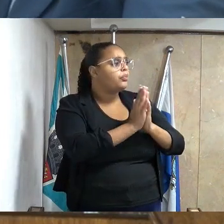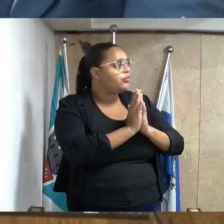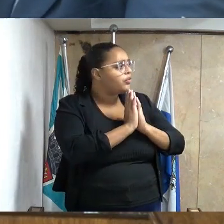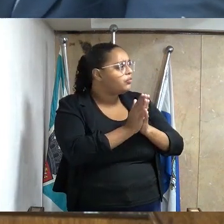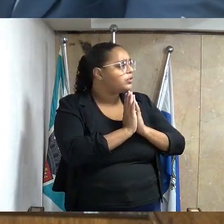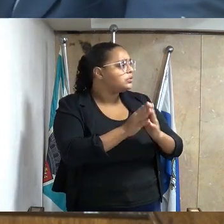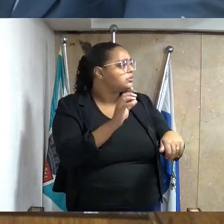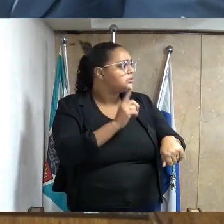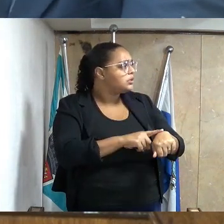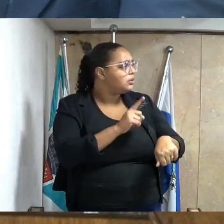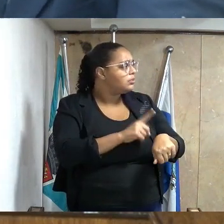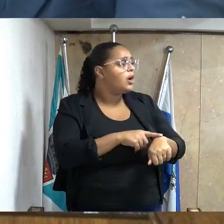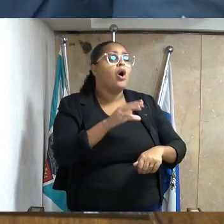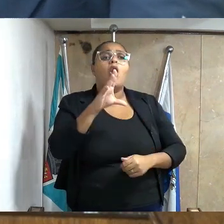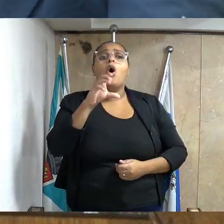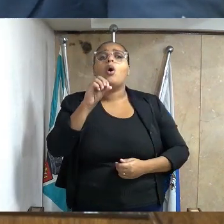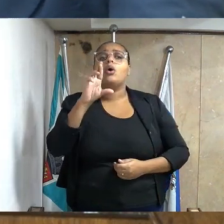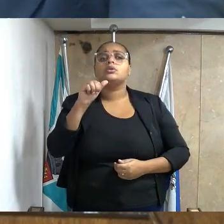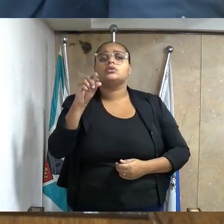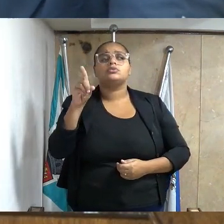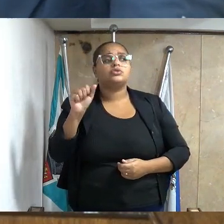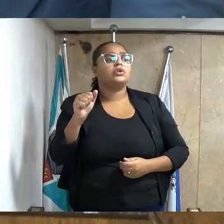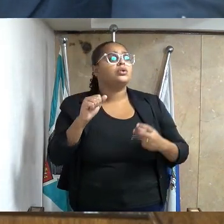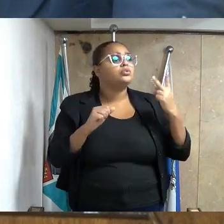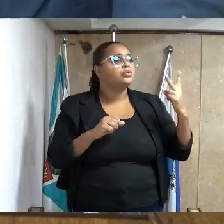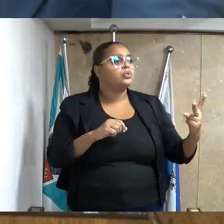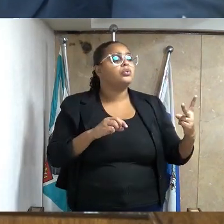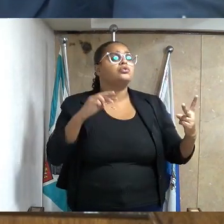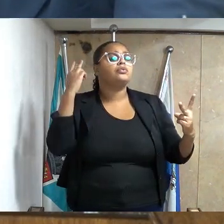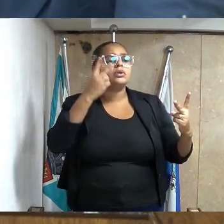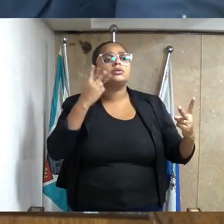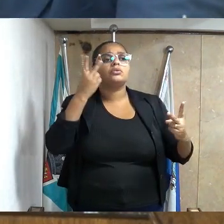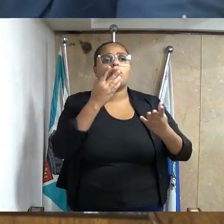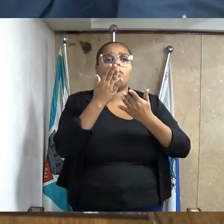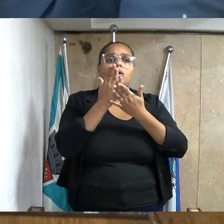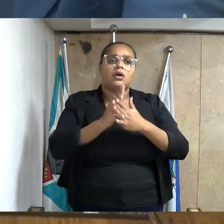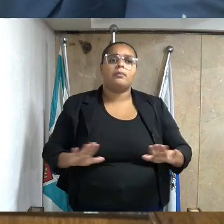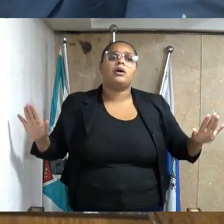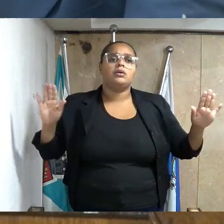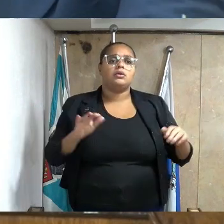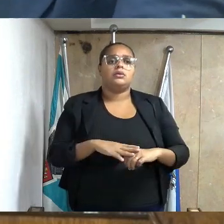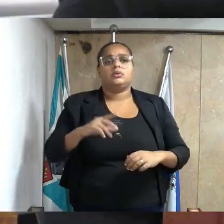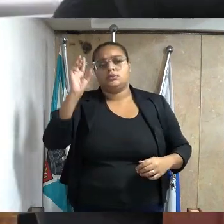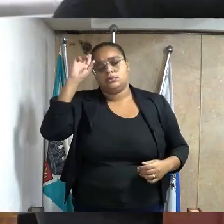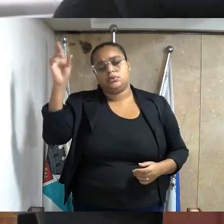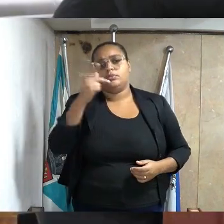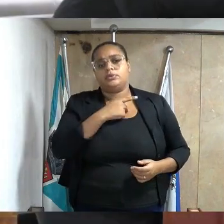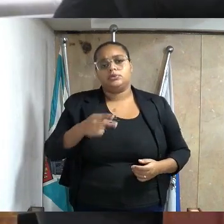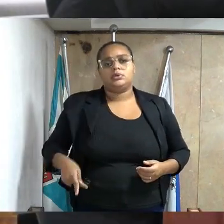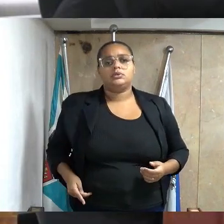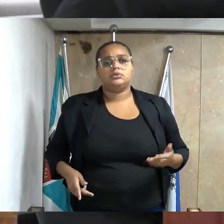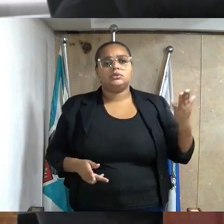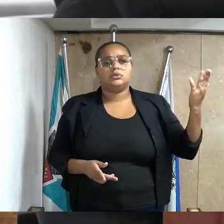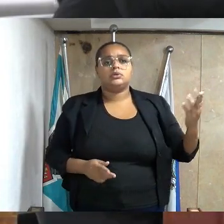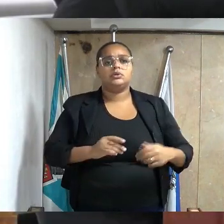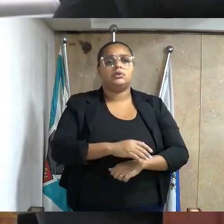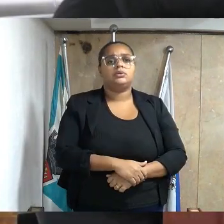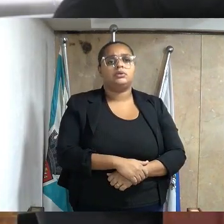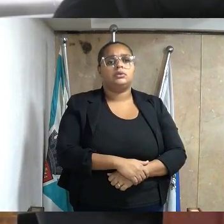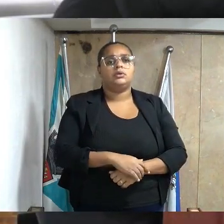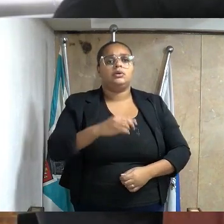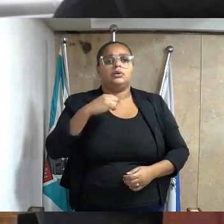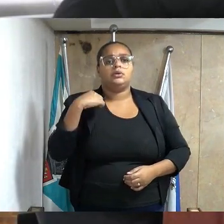porque nós temos a ordem do dia e tem dois vereadores ainda para falar. Só para concluir o seu discurso, por favor. Obrigado, presidente. E aí,